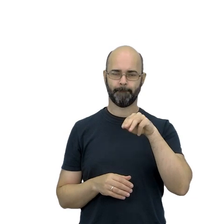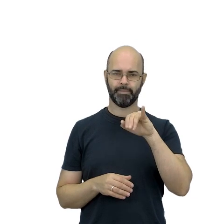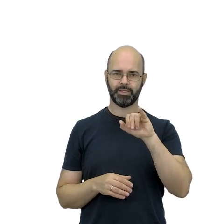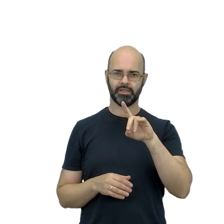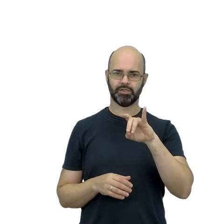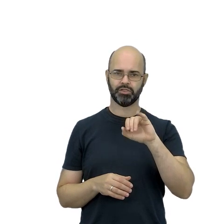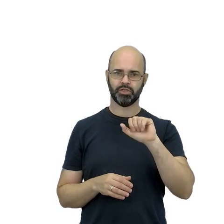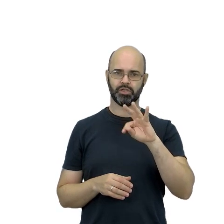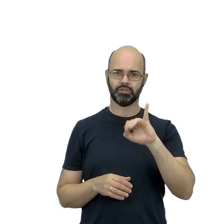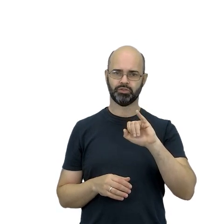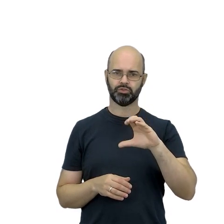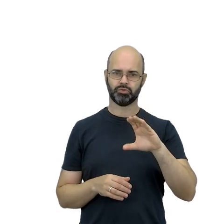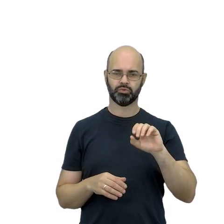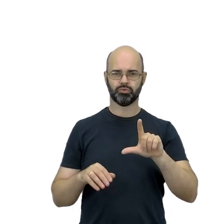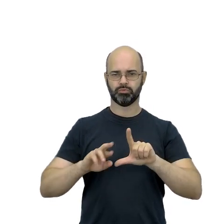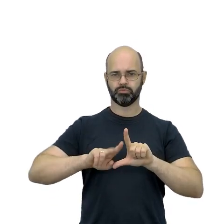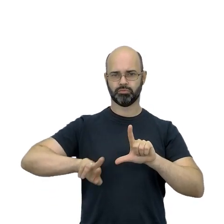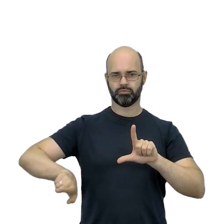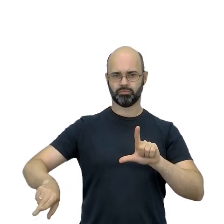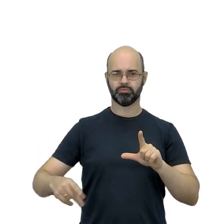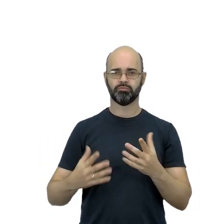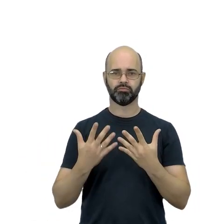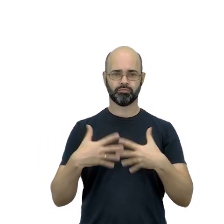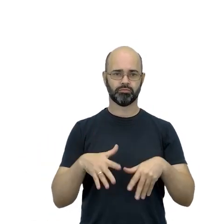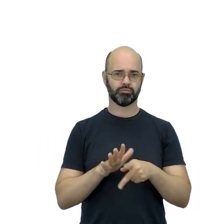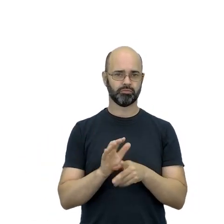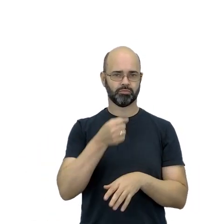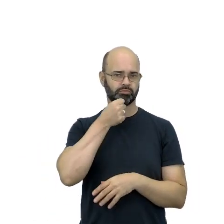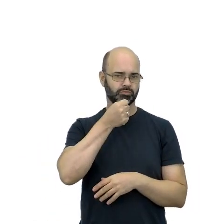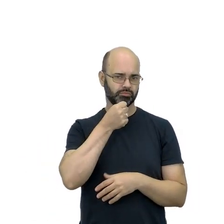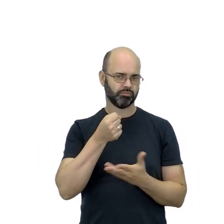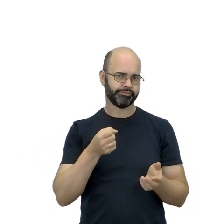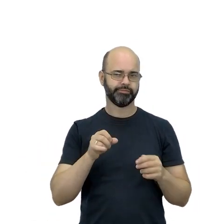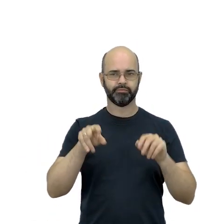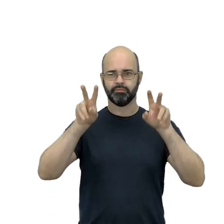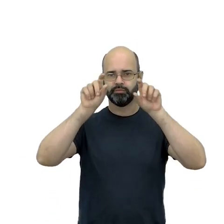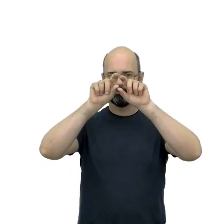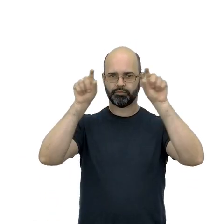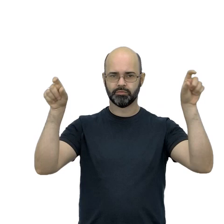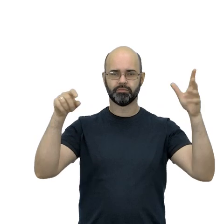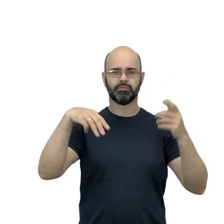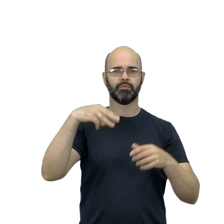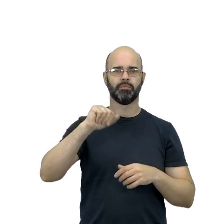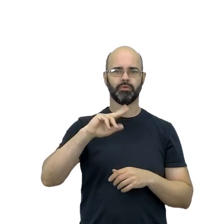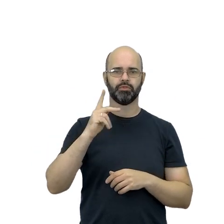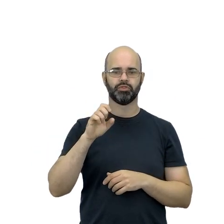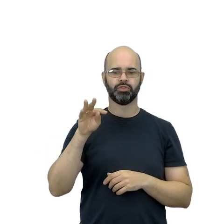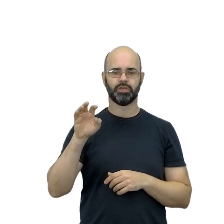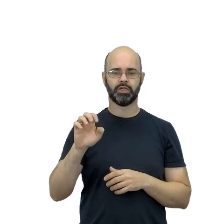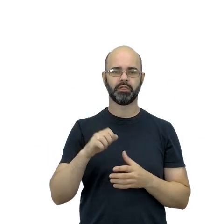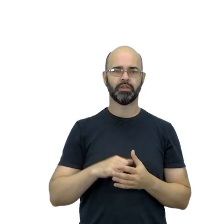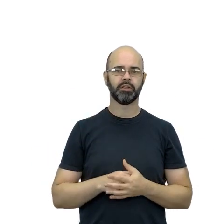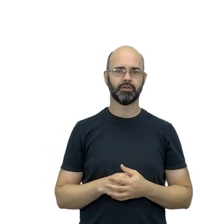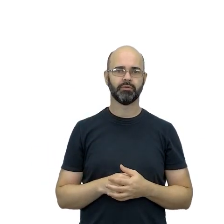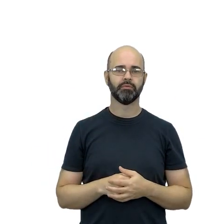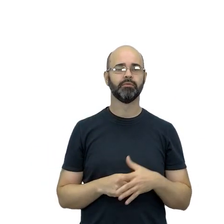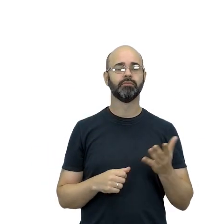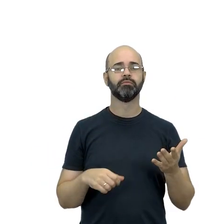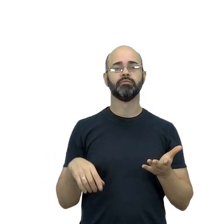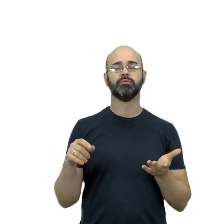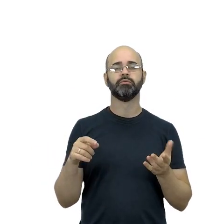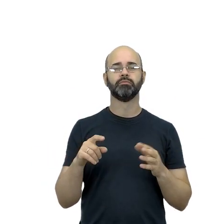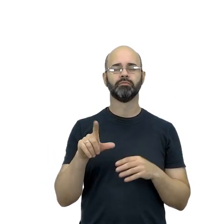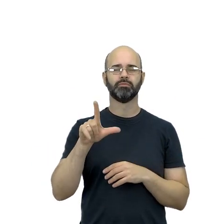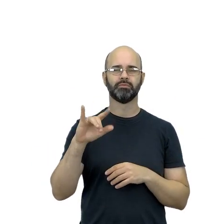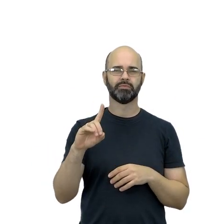os elementos estruturais de uma reportagem, ou seja, ela traz um título, uma manchete, o olho dessa reportagem, o lead